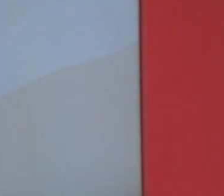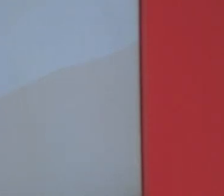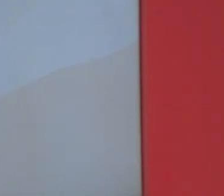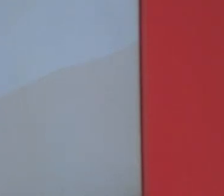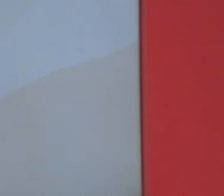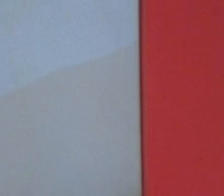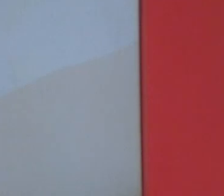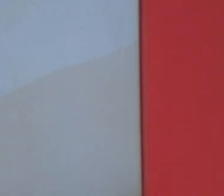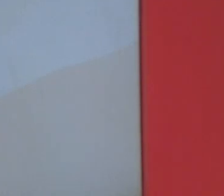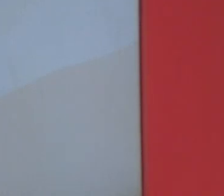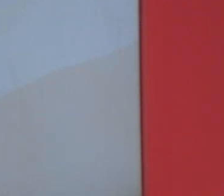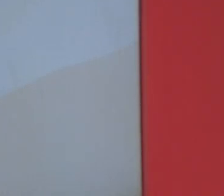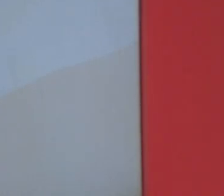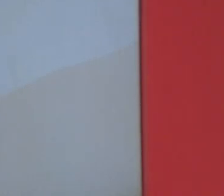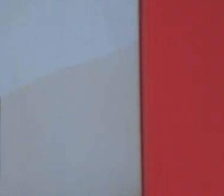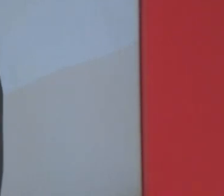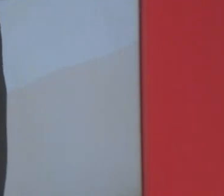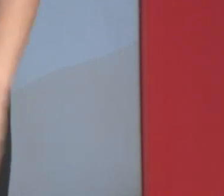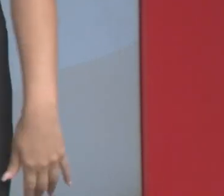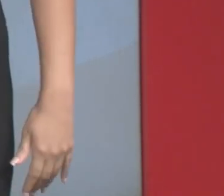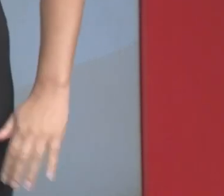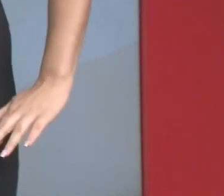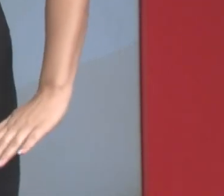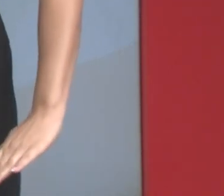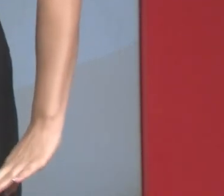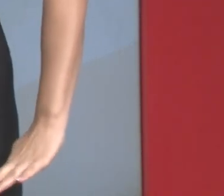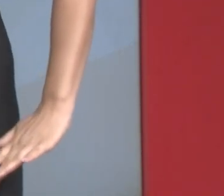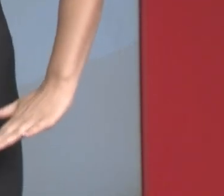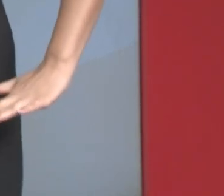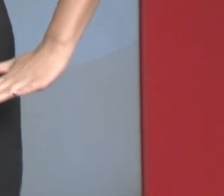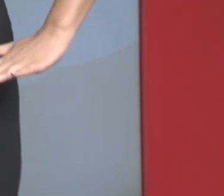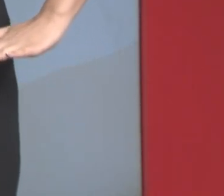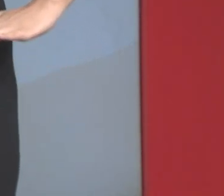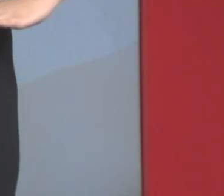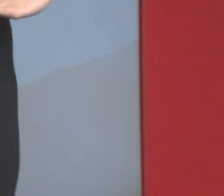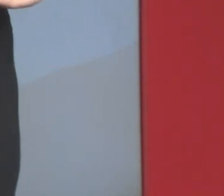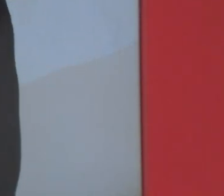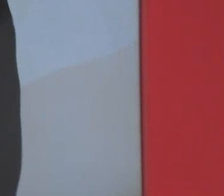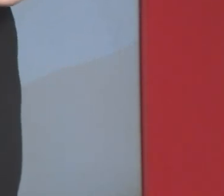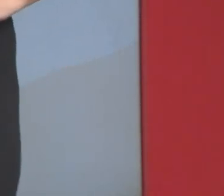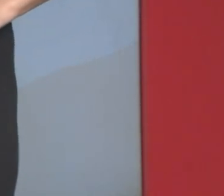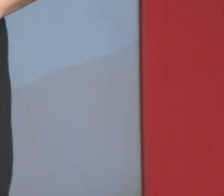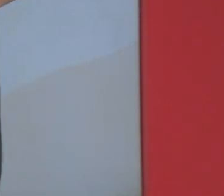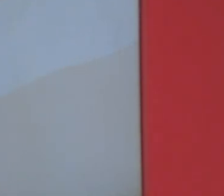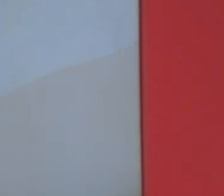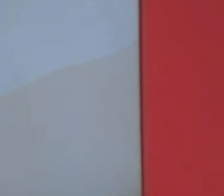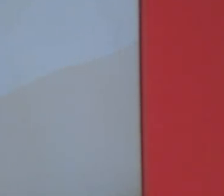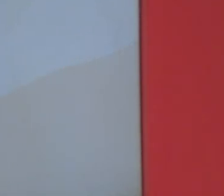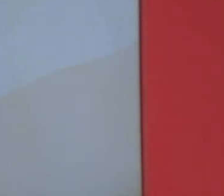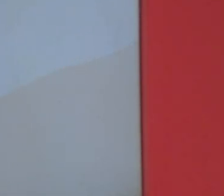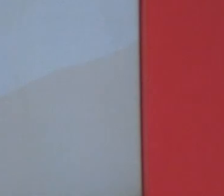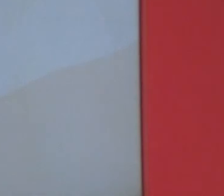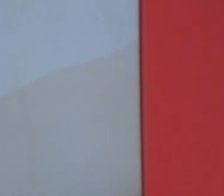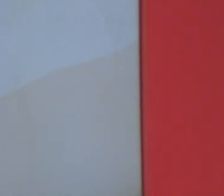água, e foi proveitoso ali para batizar o eunuco.